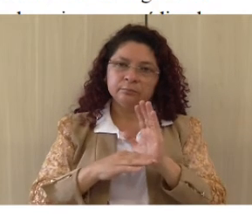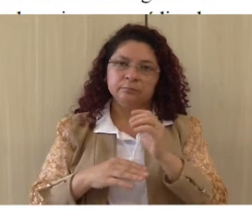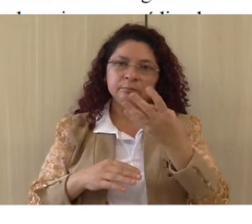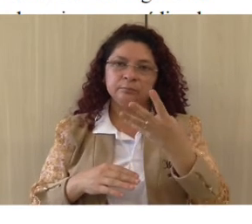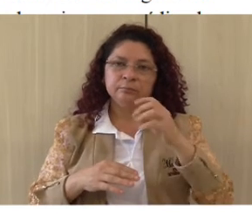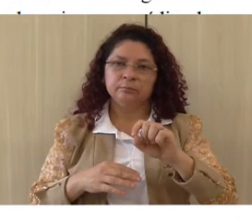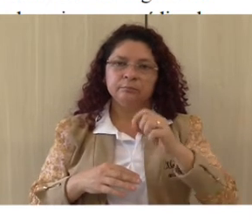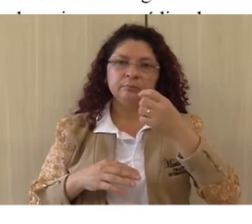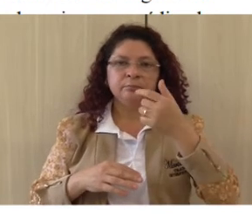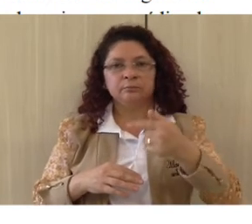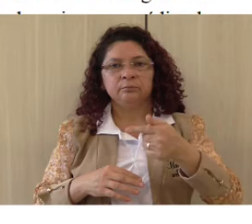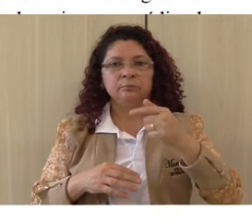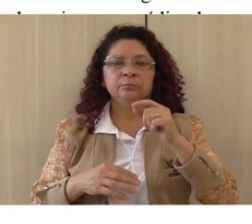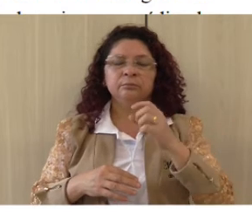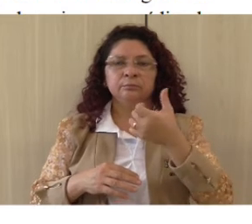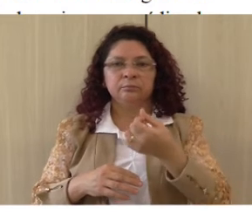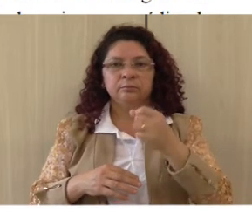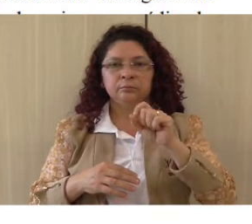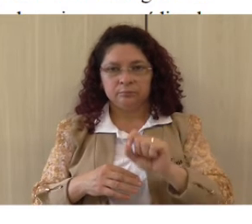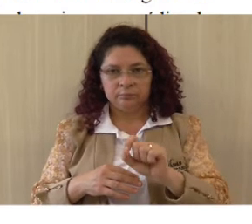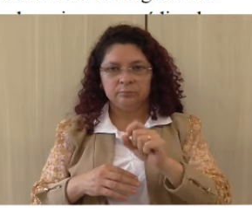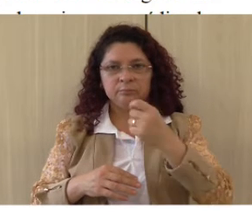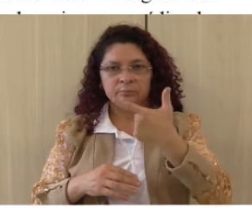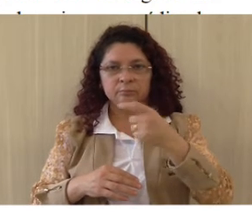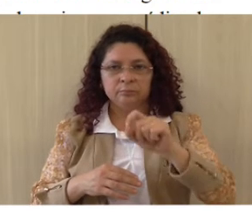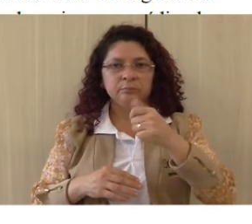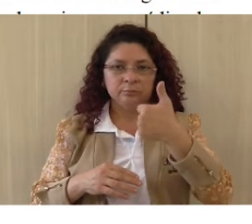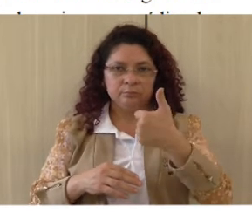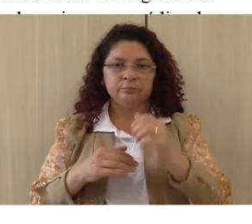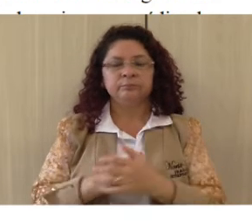e 6.2.1 deste edital. Item